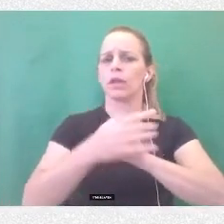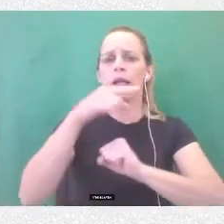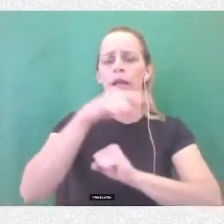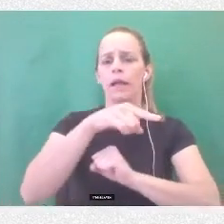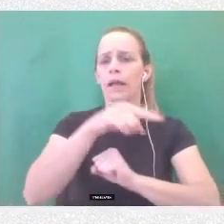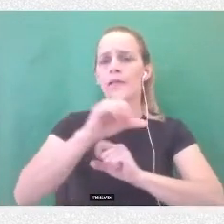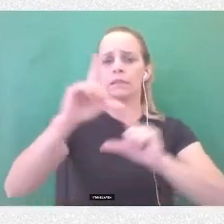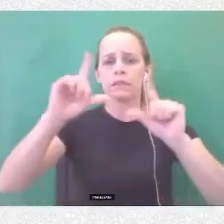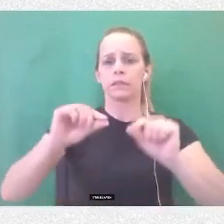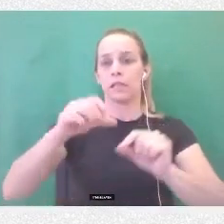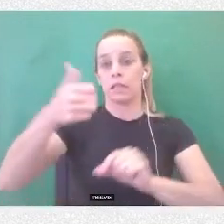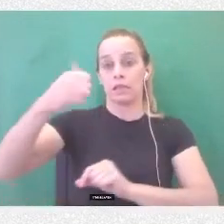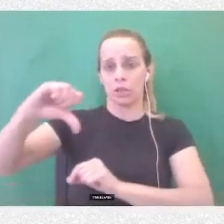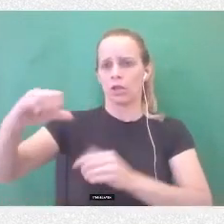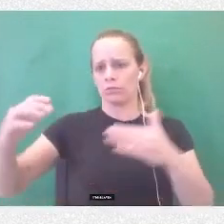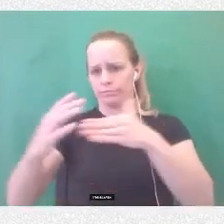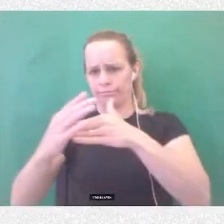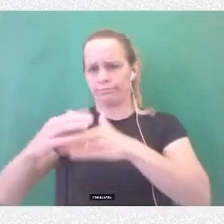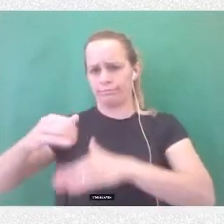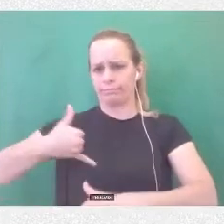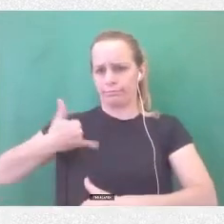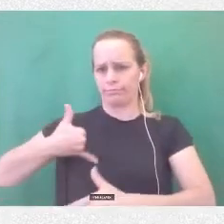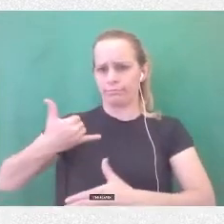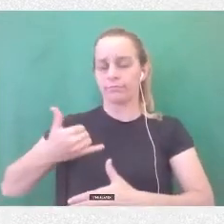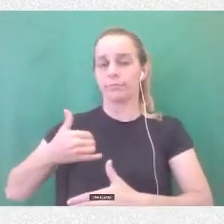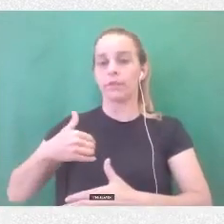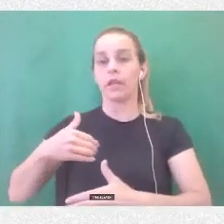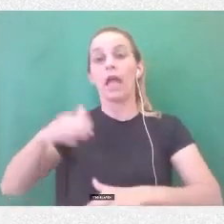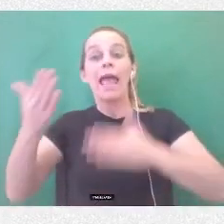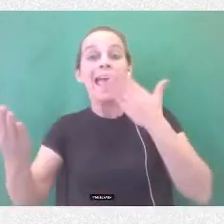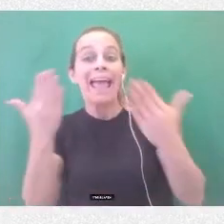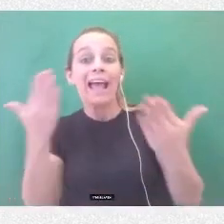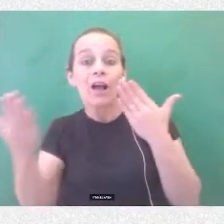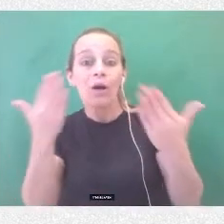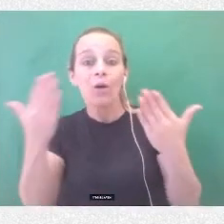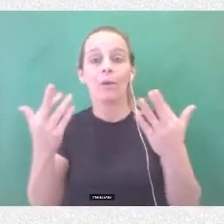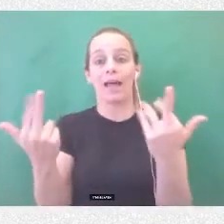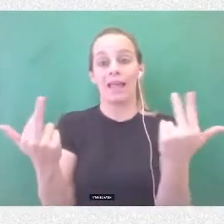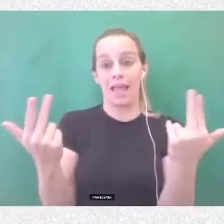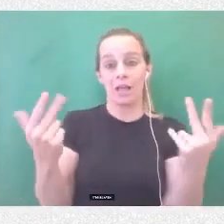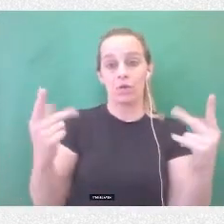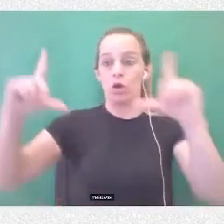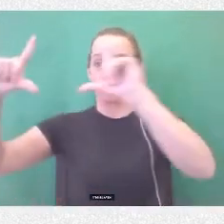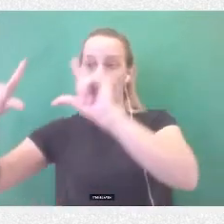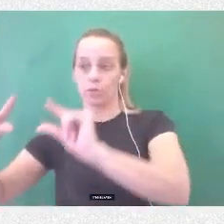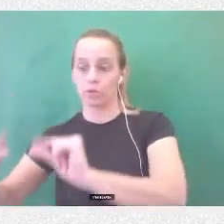proporcionalmente maior do que em grupos de outras faixas etárias ou segue a mesma proporção de redução?